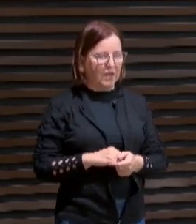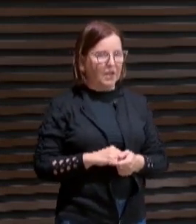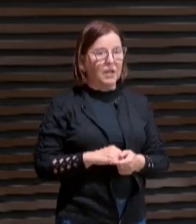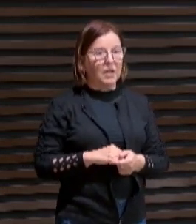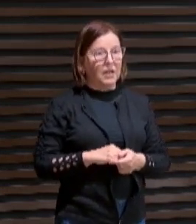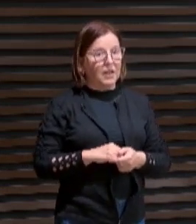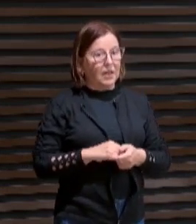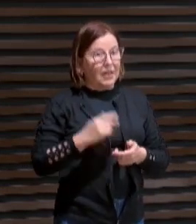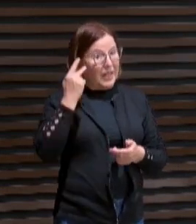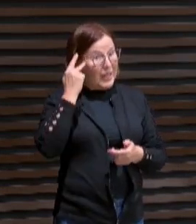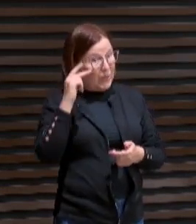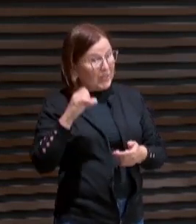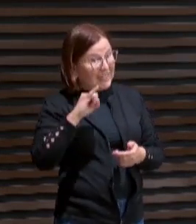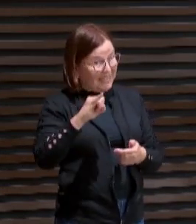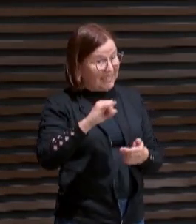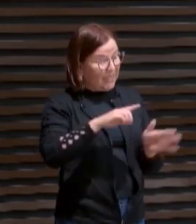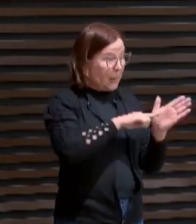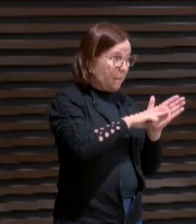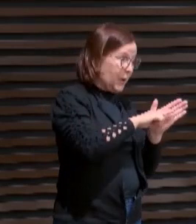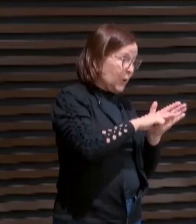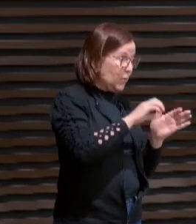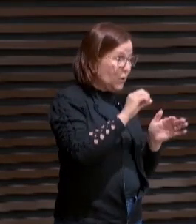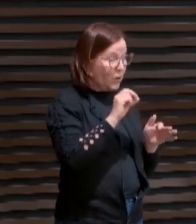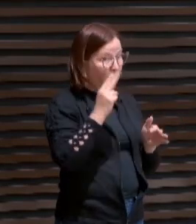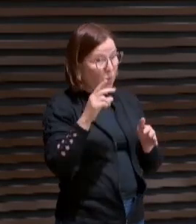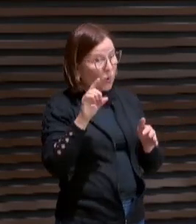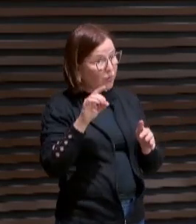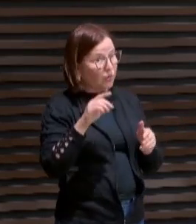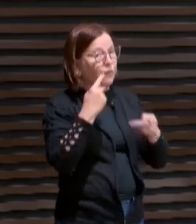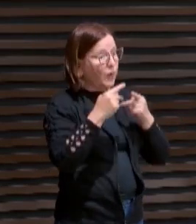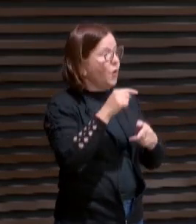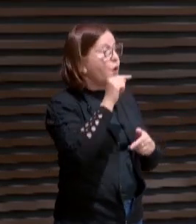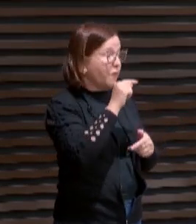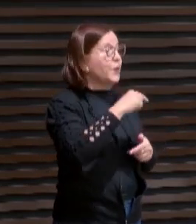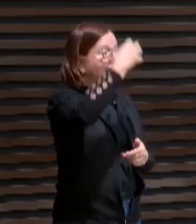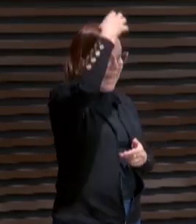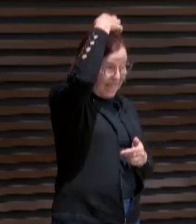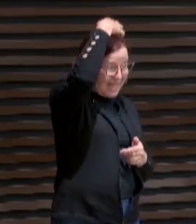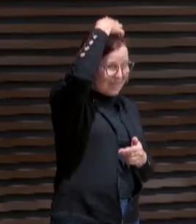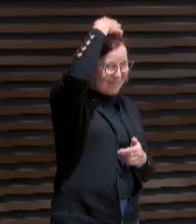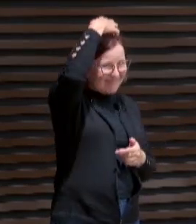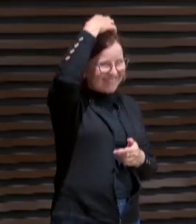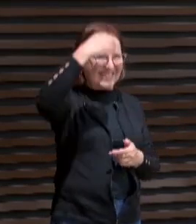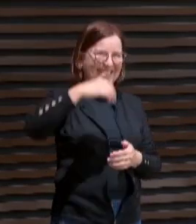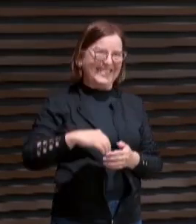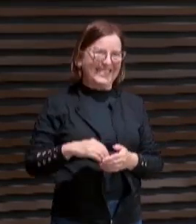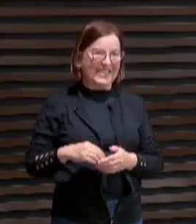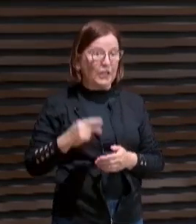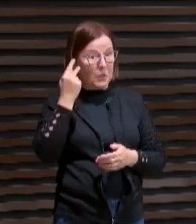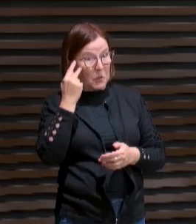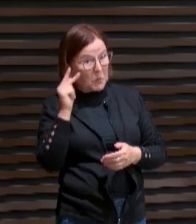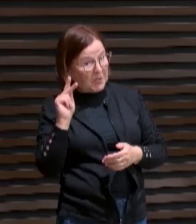seguida, alguns estudiosos acham que esse ponto, porque no grego é difícil você dar